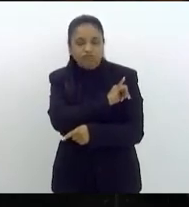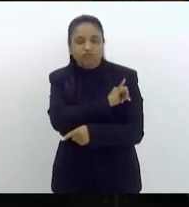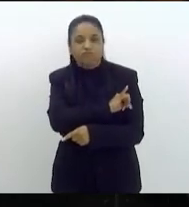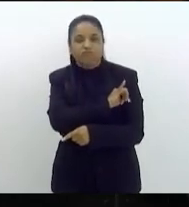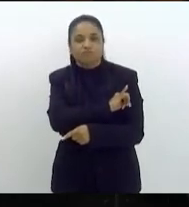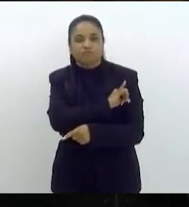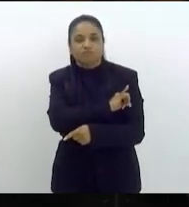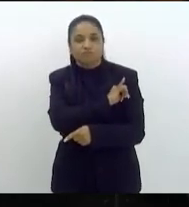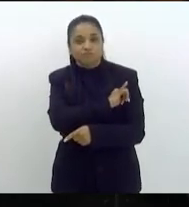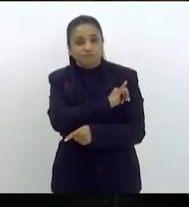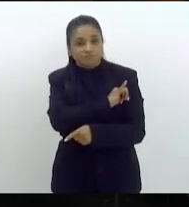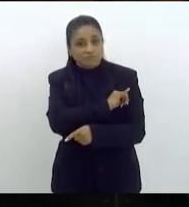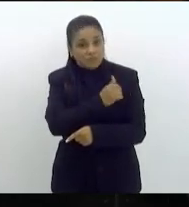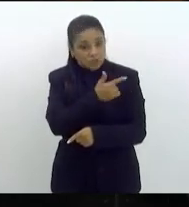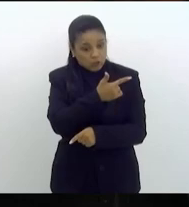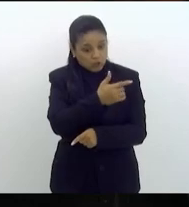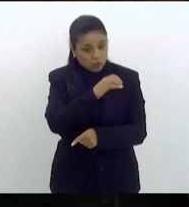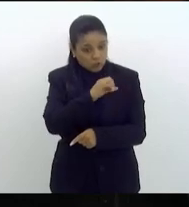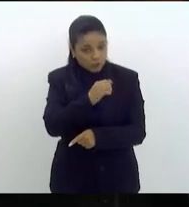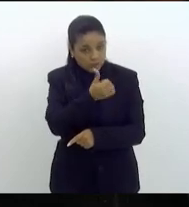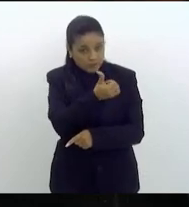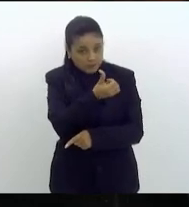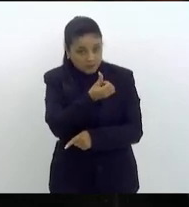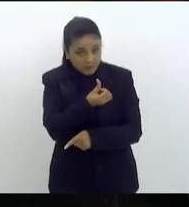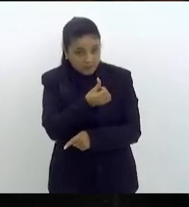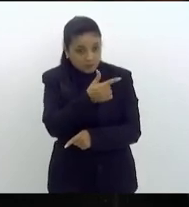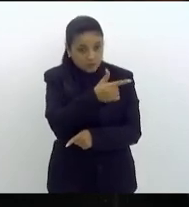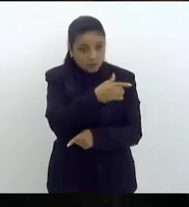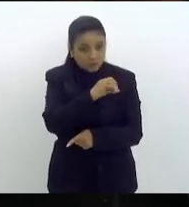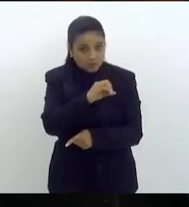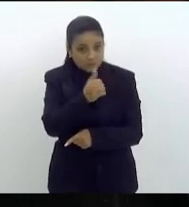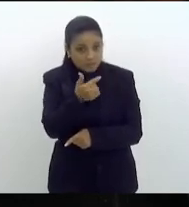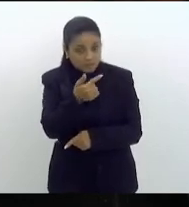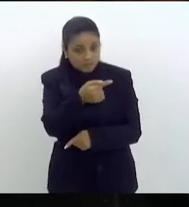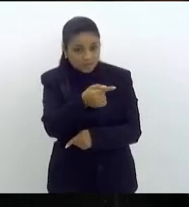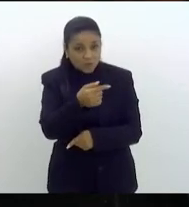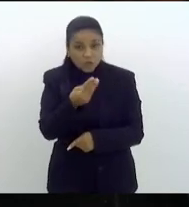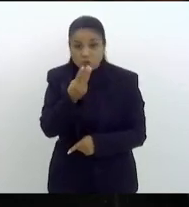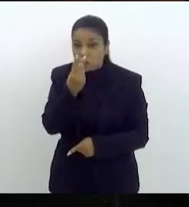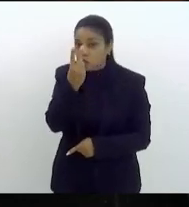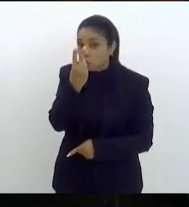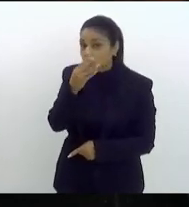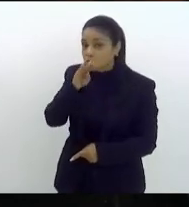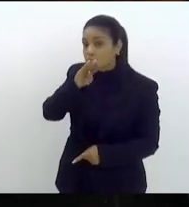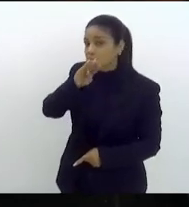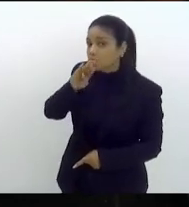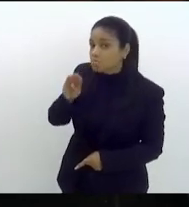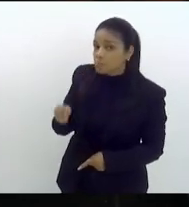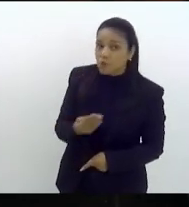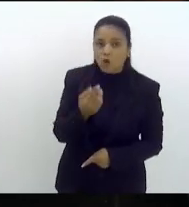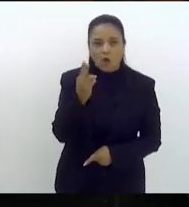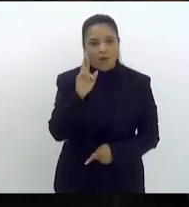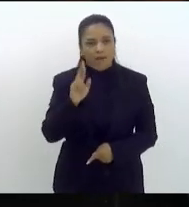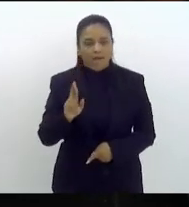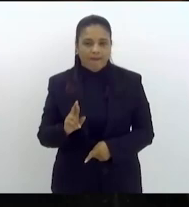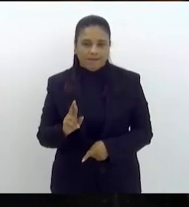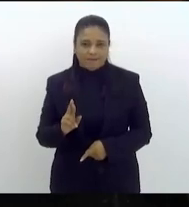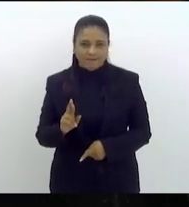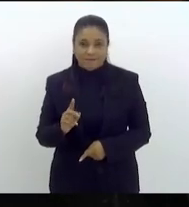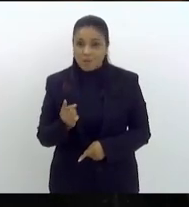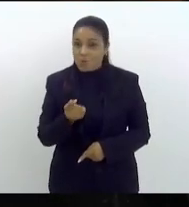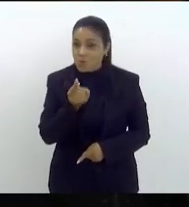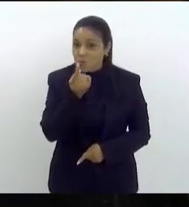falando em 16 17 2 bilhões de reais só em um ano